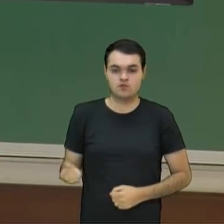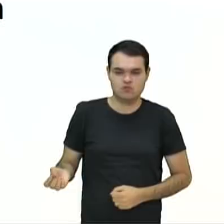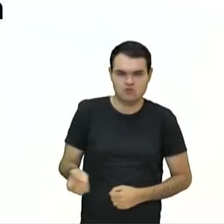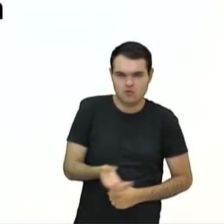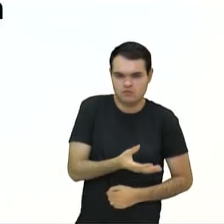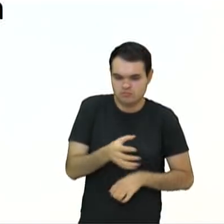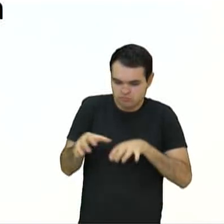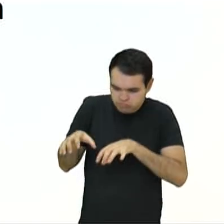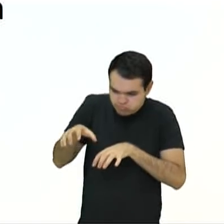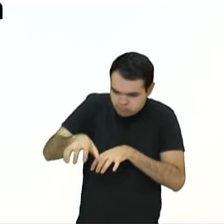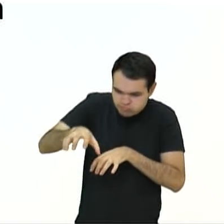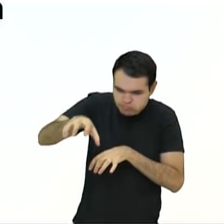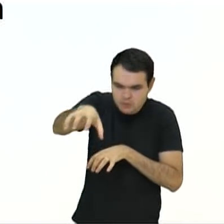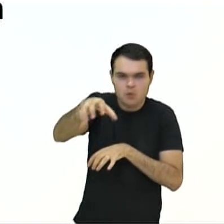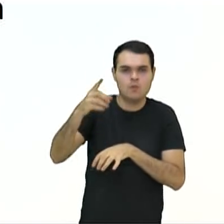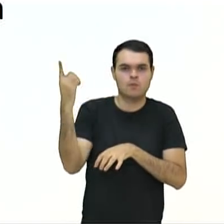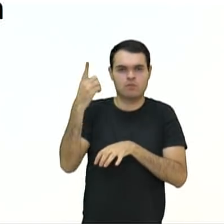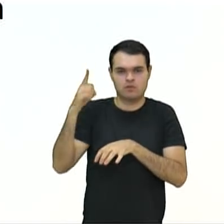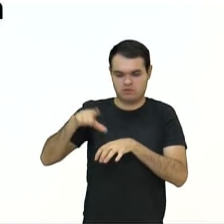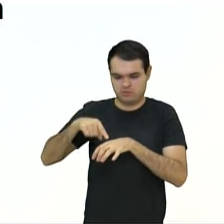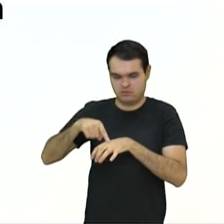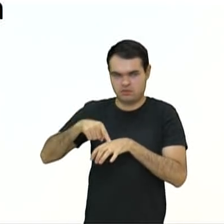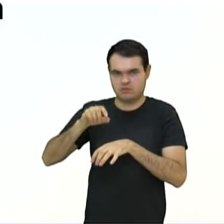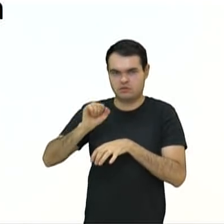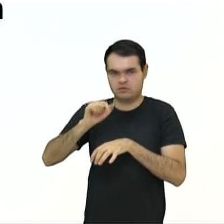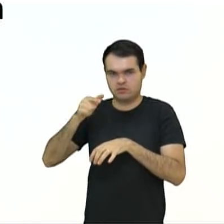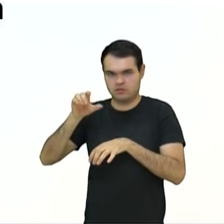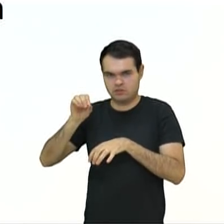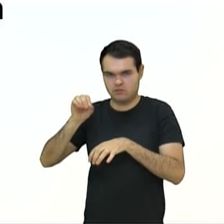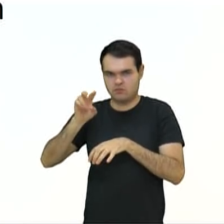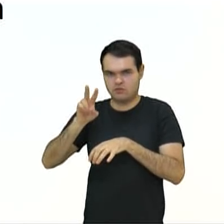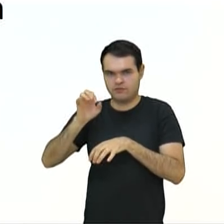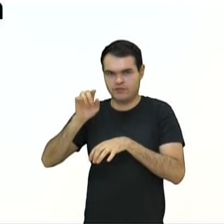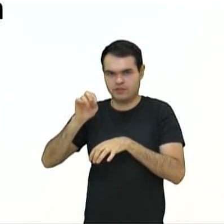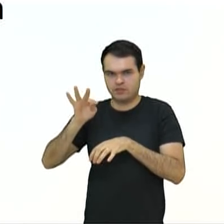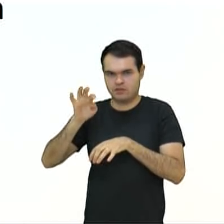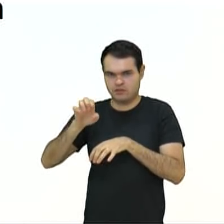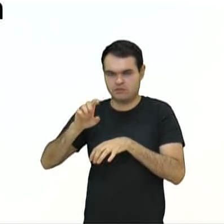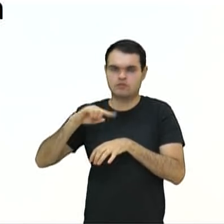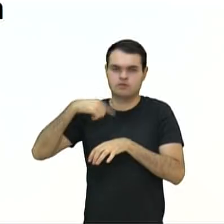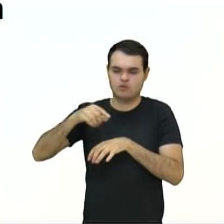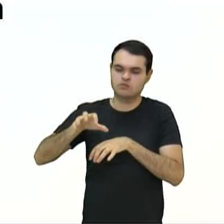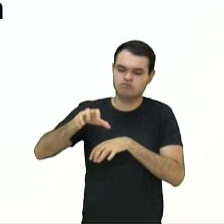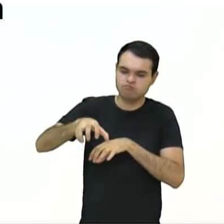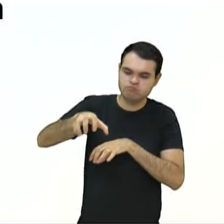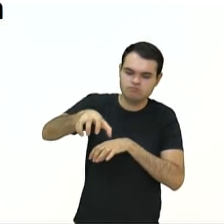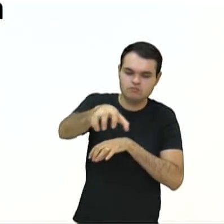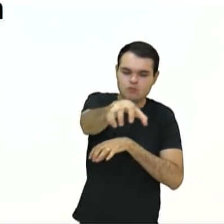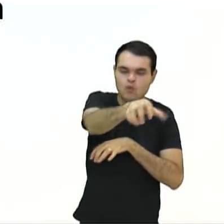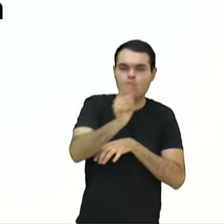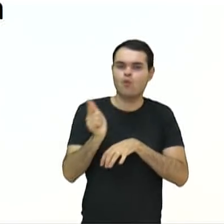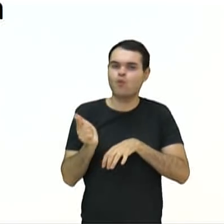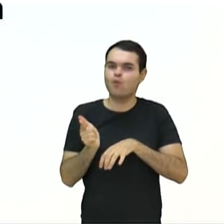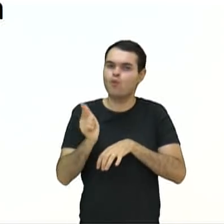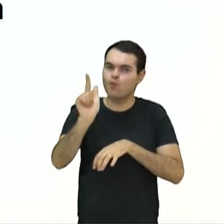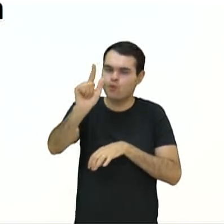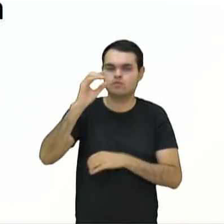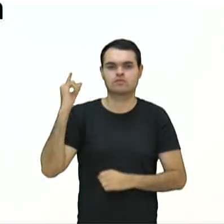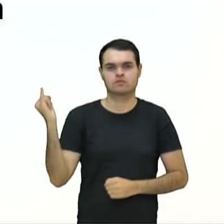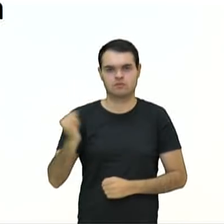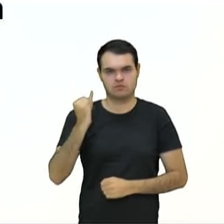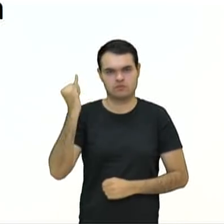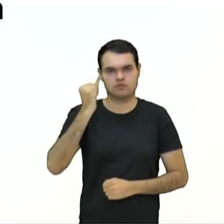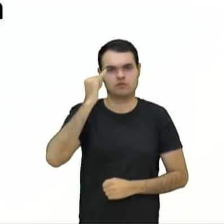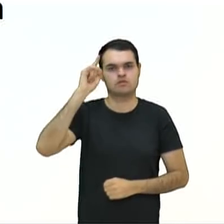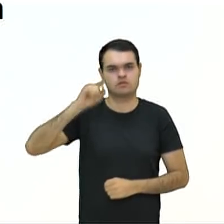pelos portugueses. Então, primeiro a gente vai ter ali São Vicente, né? Depois nós vamos ter outros núcleos importantes que vão